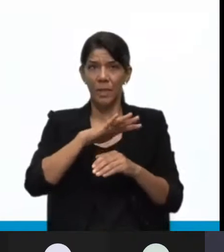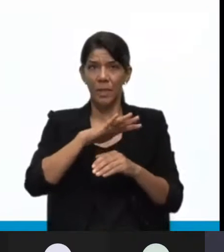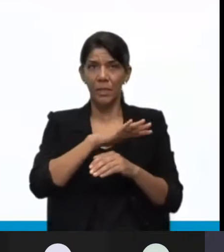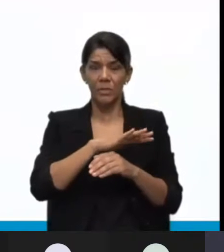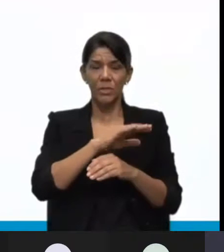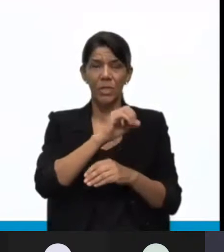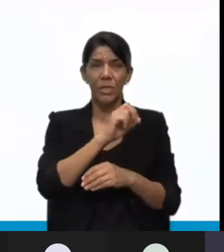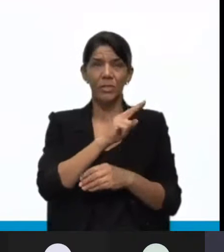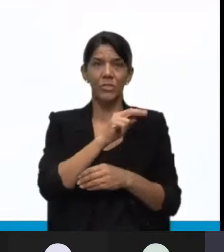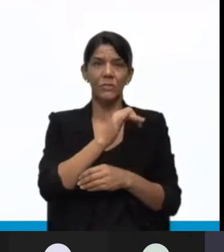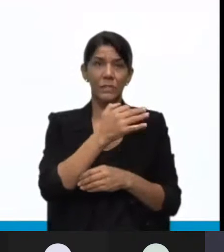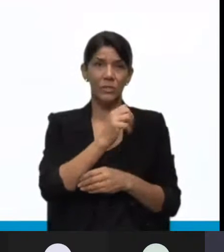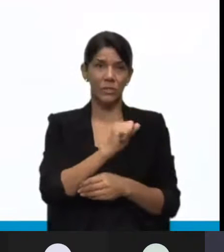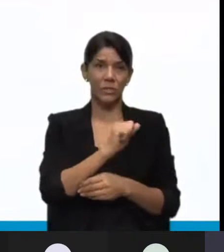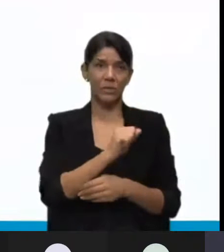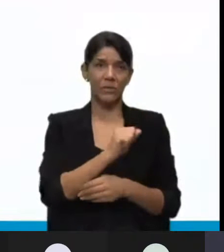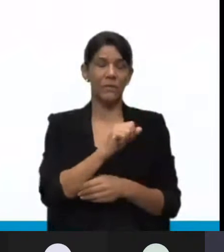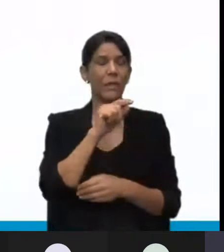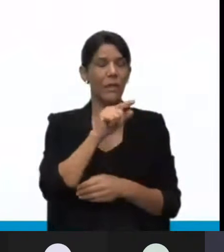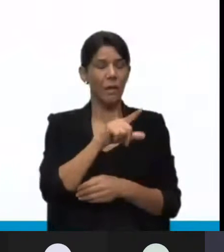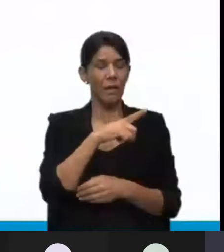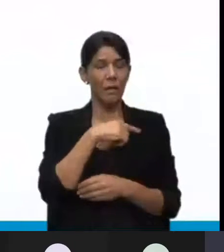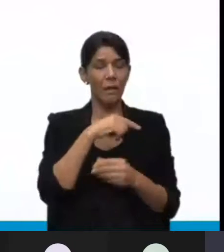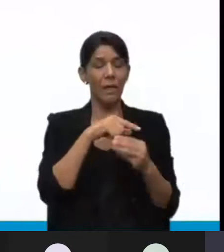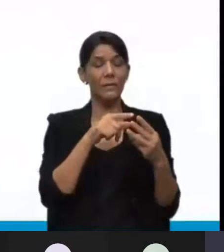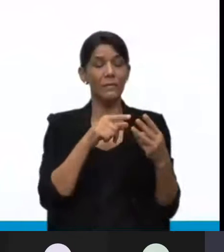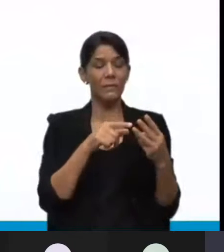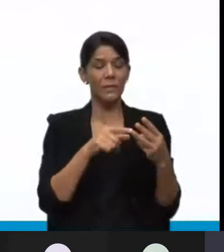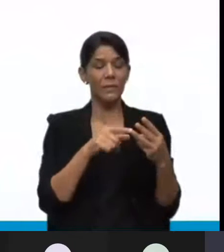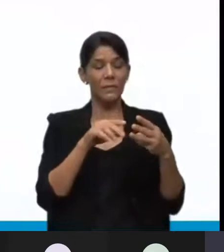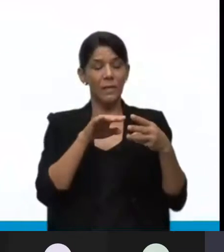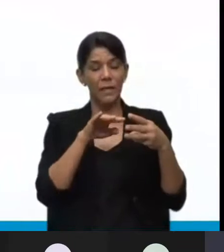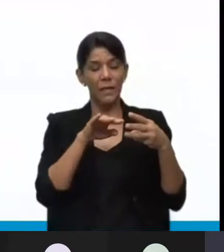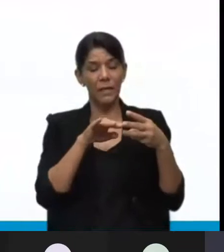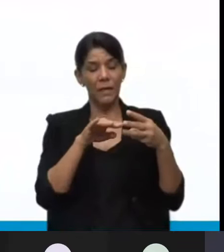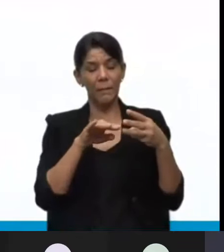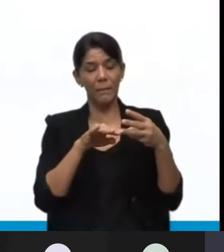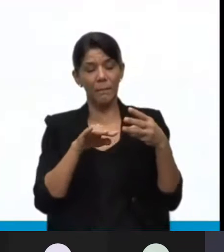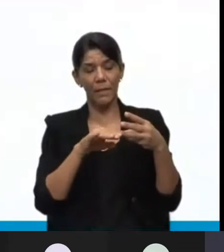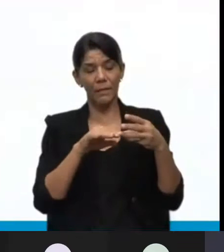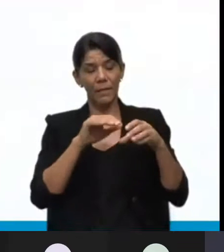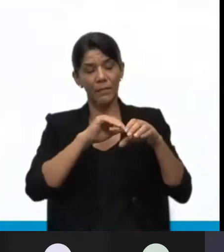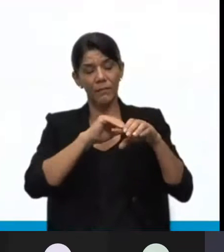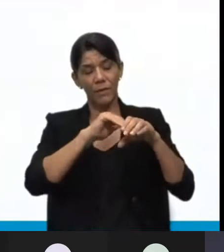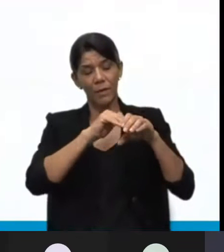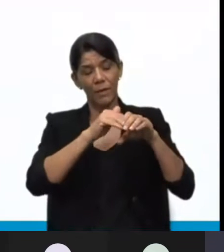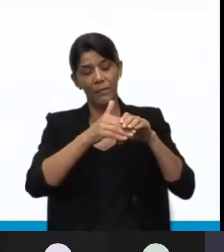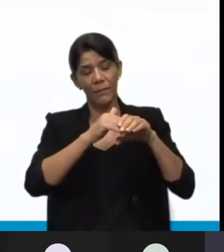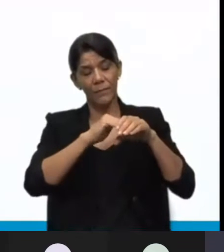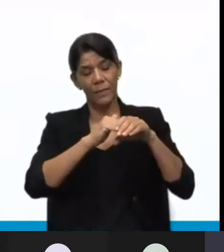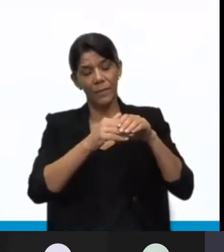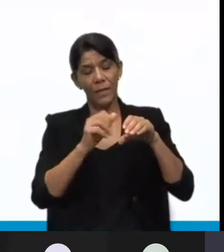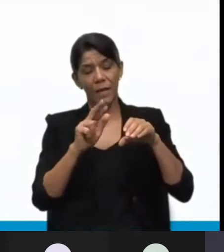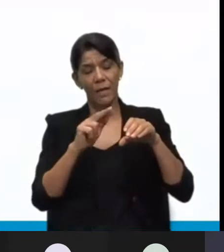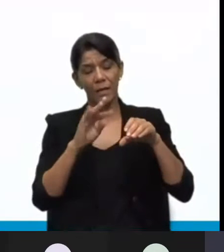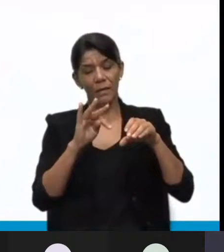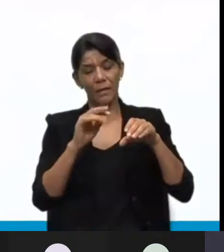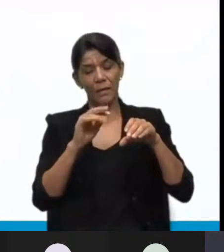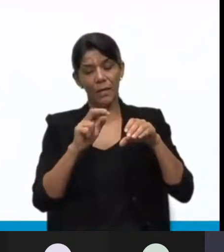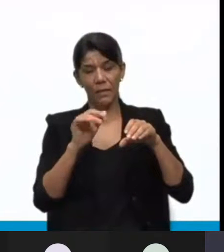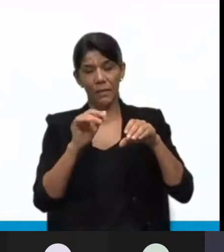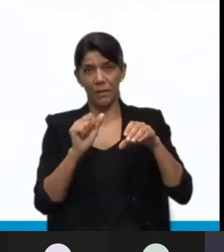a adventícia, tá? Então, aí, as 3 camadas que formam, né, a parede da minha